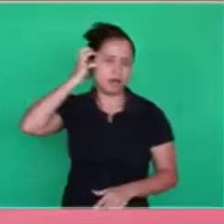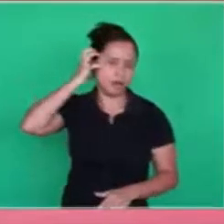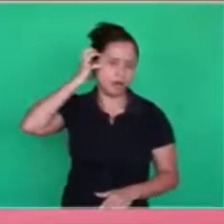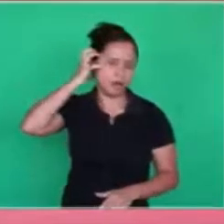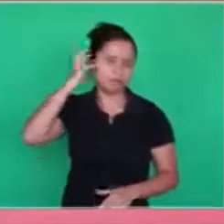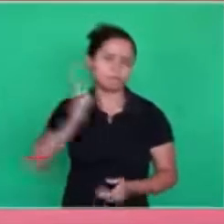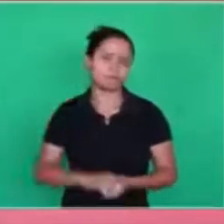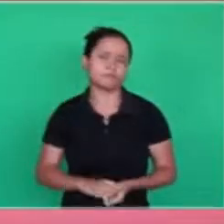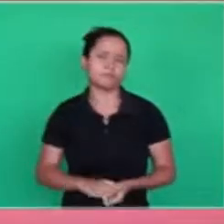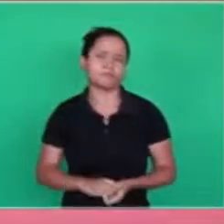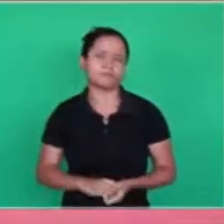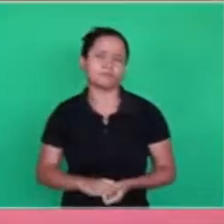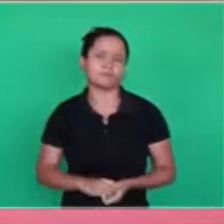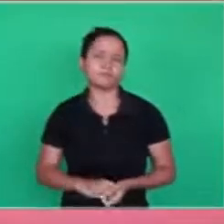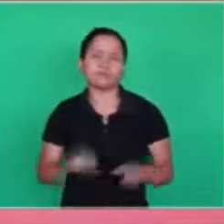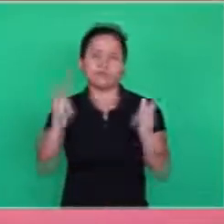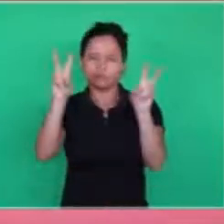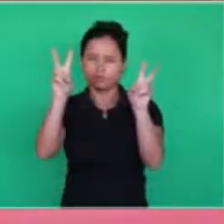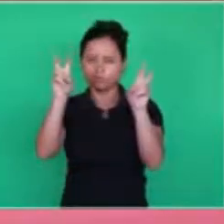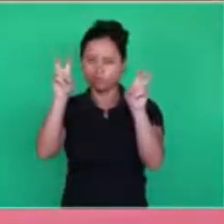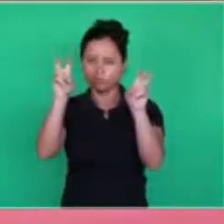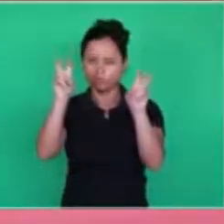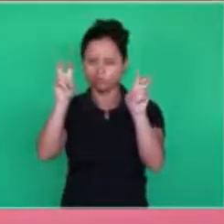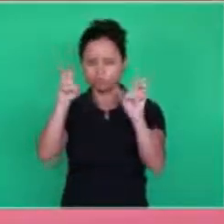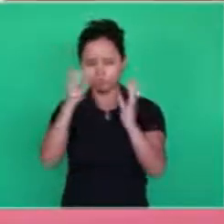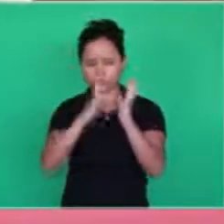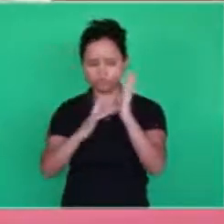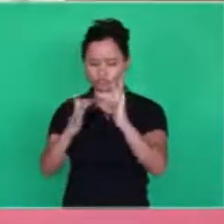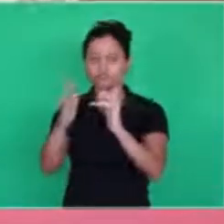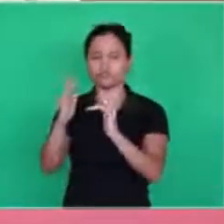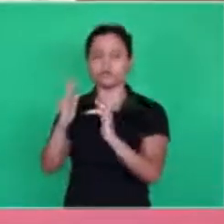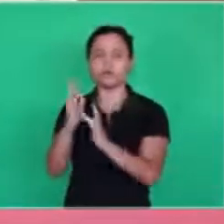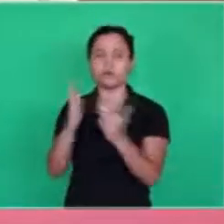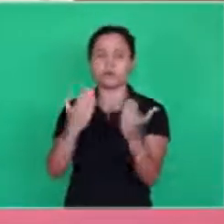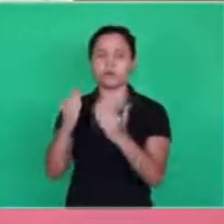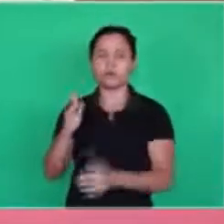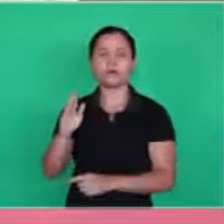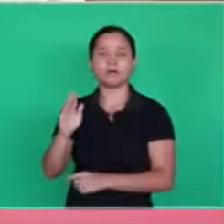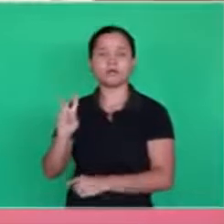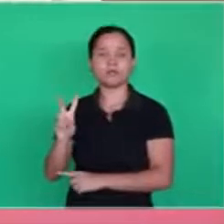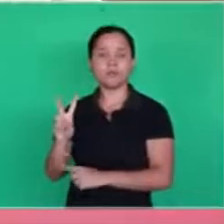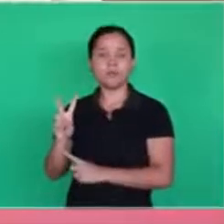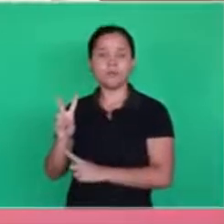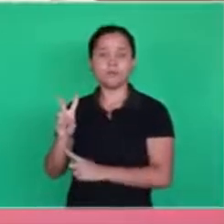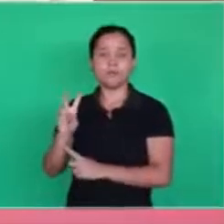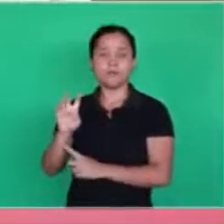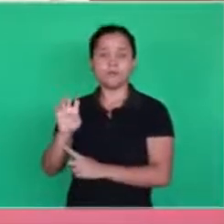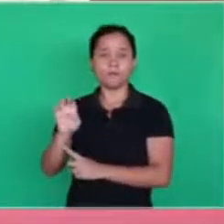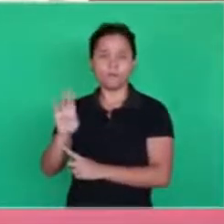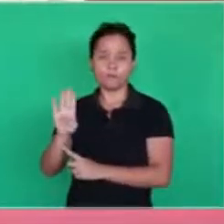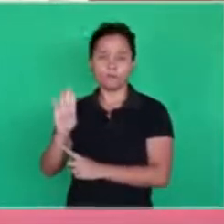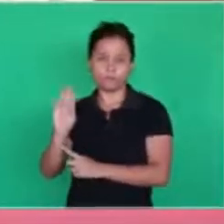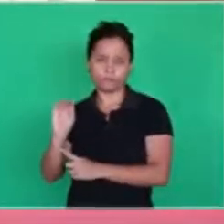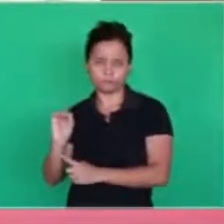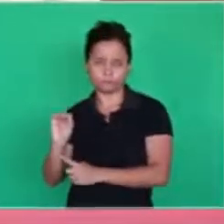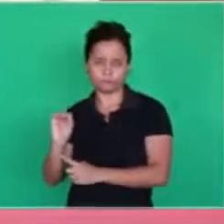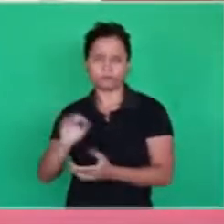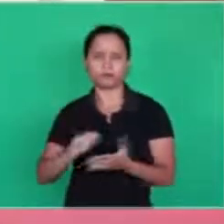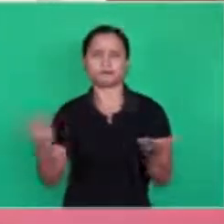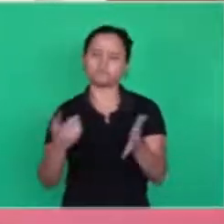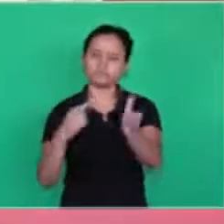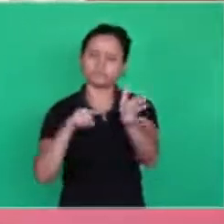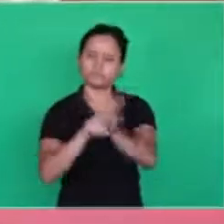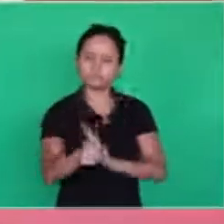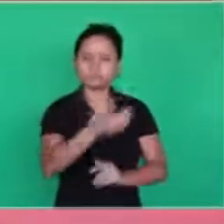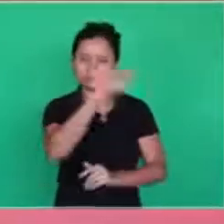esse assunto, sobre o Verbo, Jesus como o Verbo. Eu gostaria de até saber, fazer uma pergunta aqui, os que sabem, até